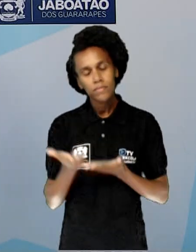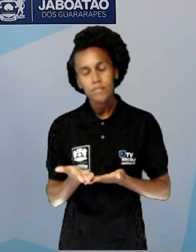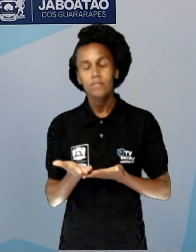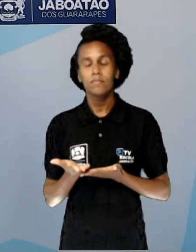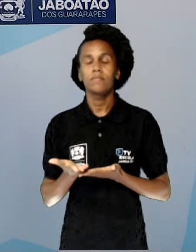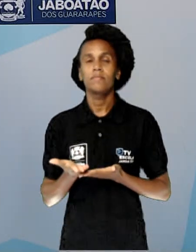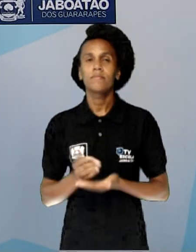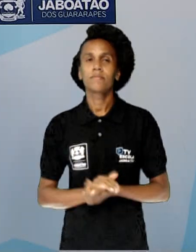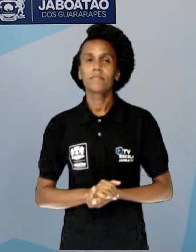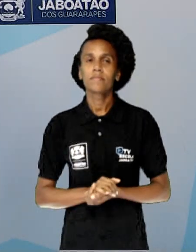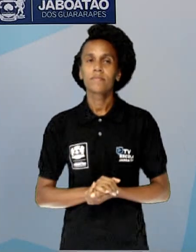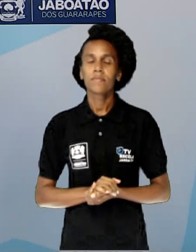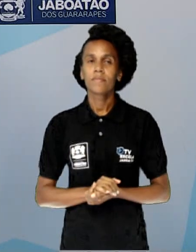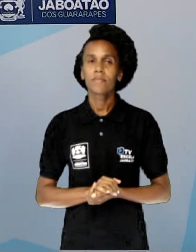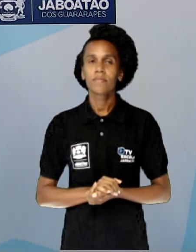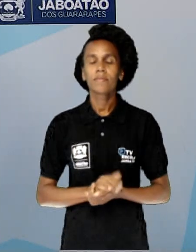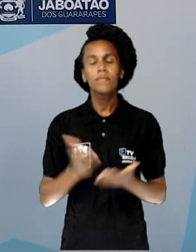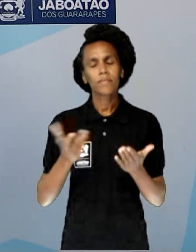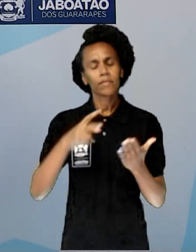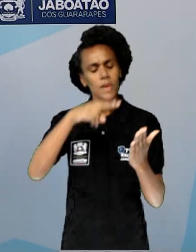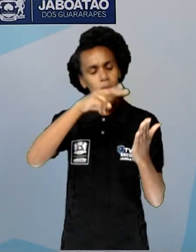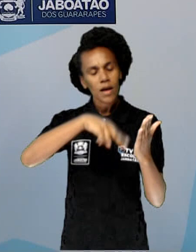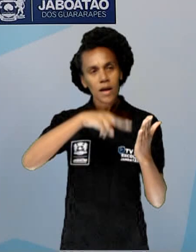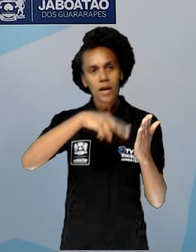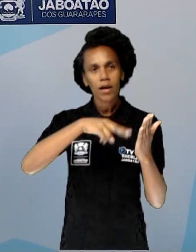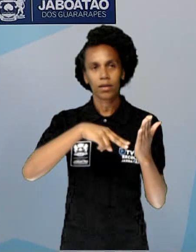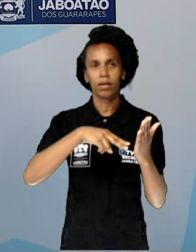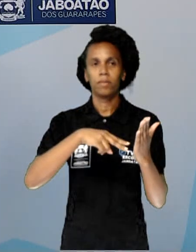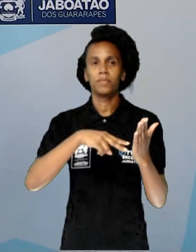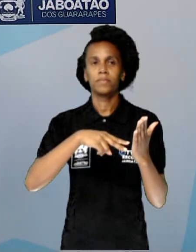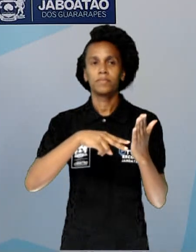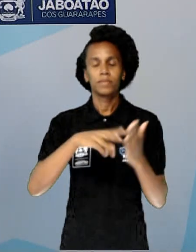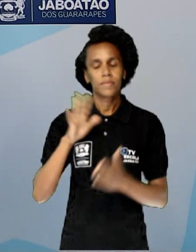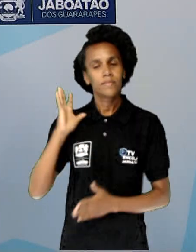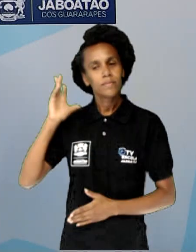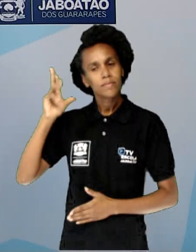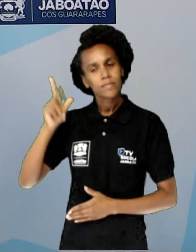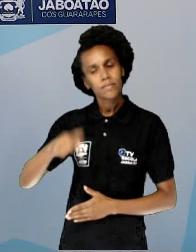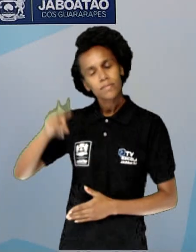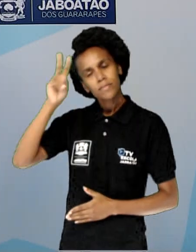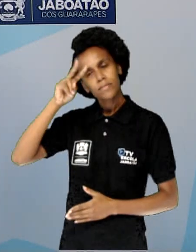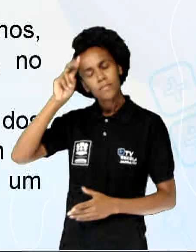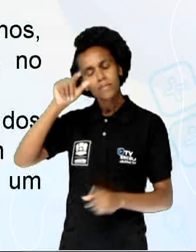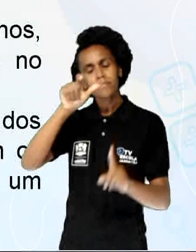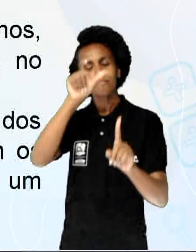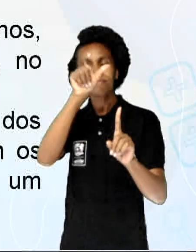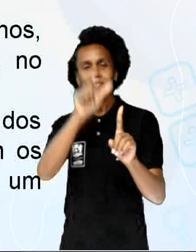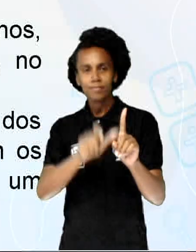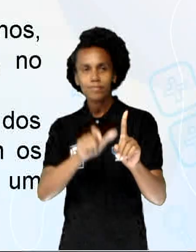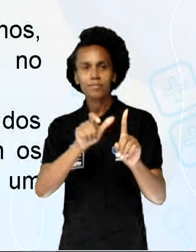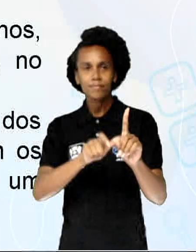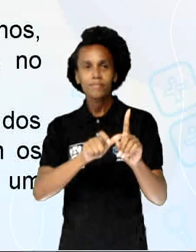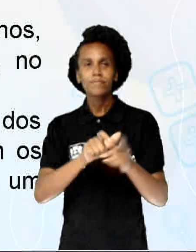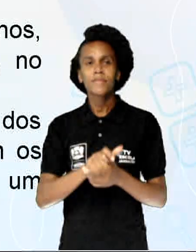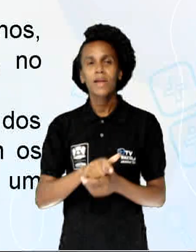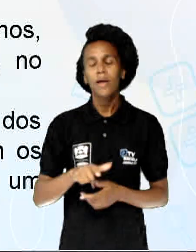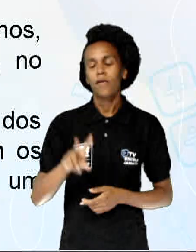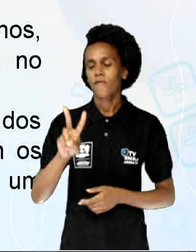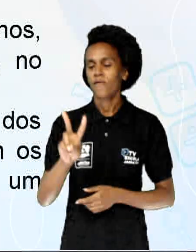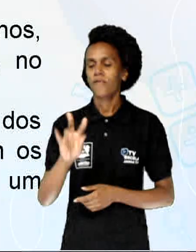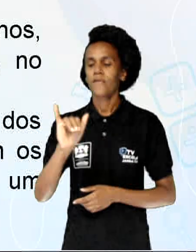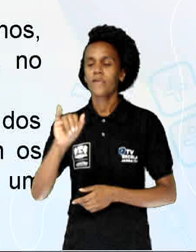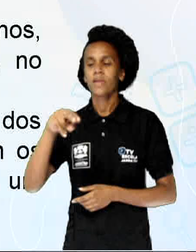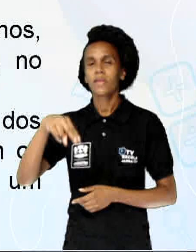quero convidá-los a lermos a biografia de Vinícius de Moraes. Pois é, esse grande homem que faz